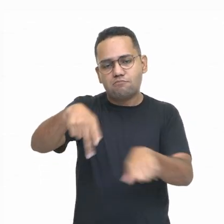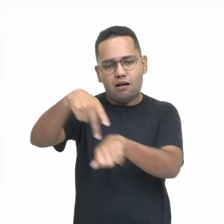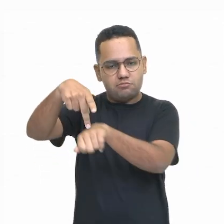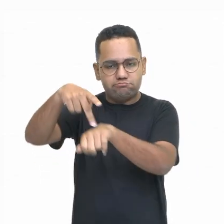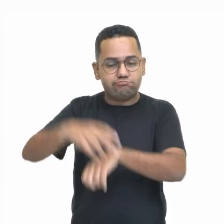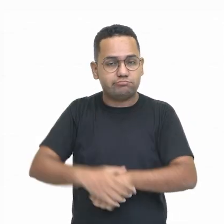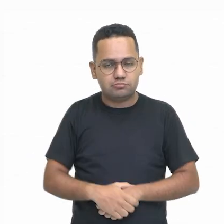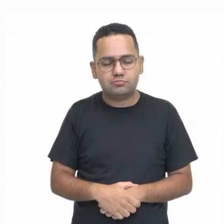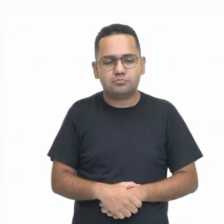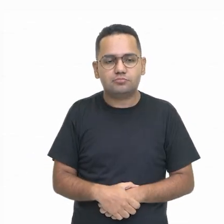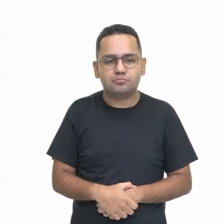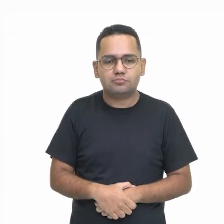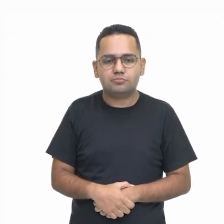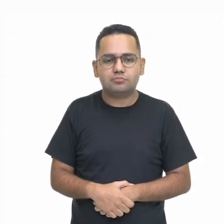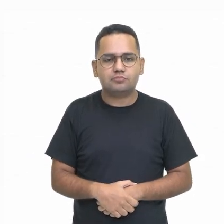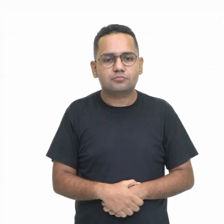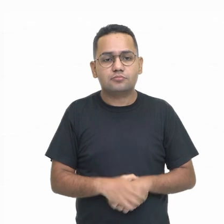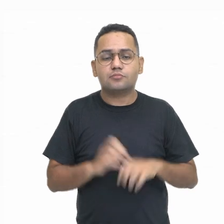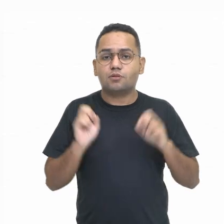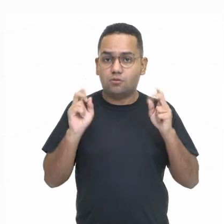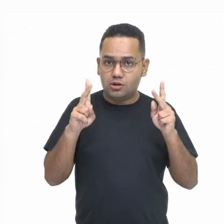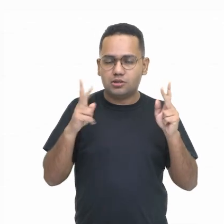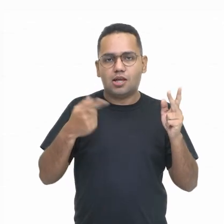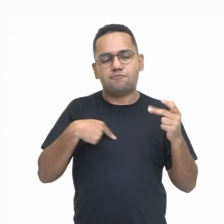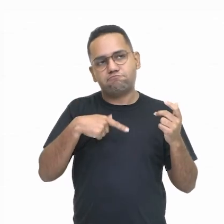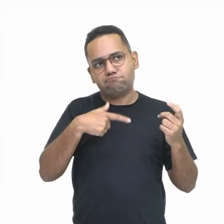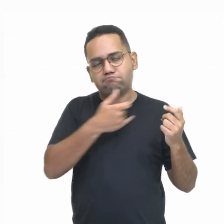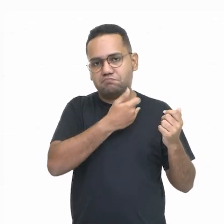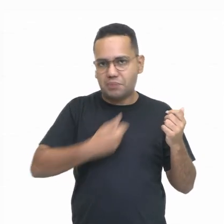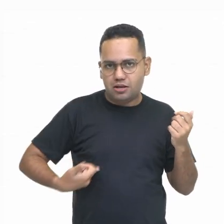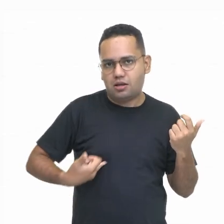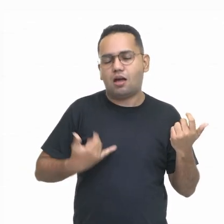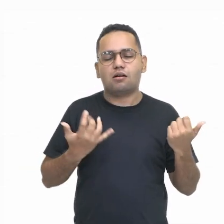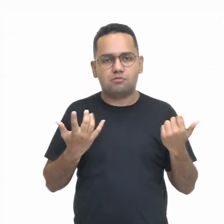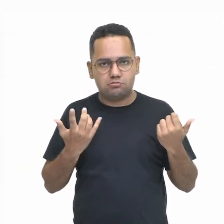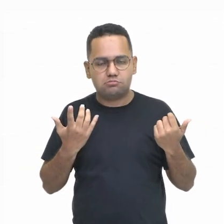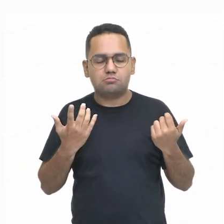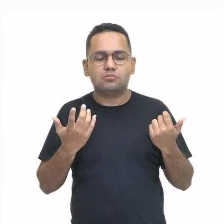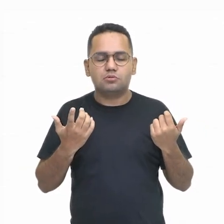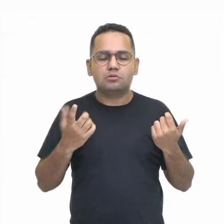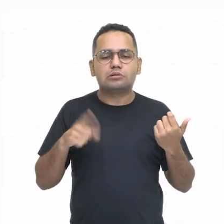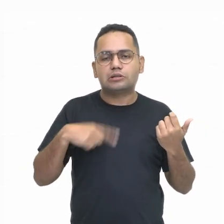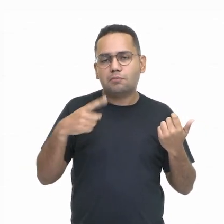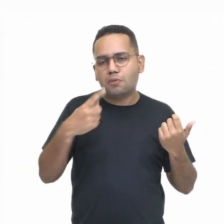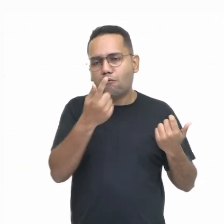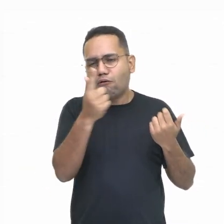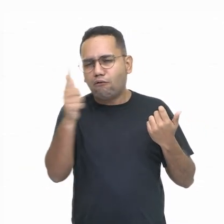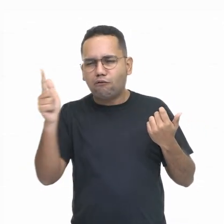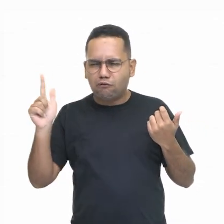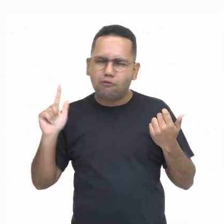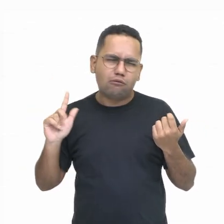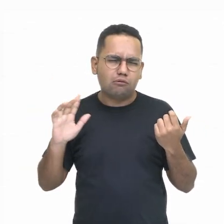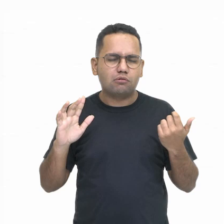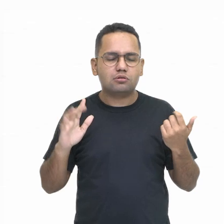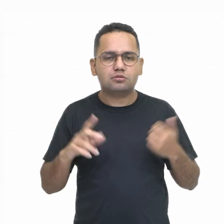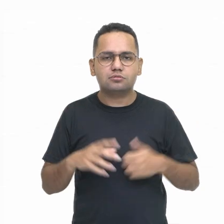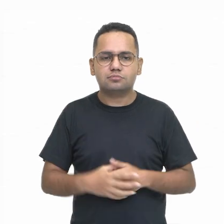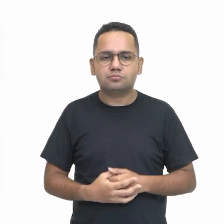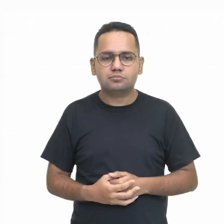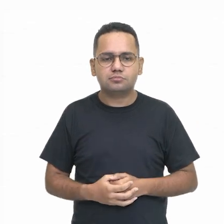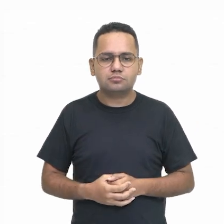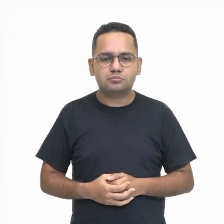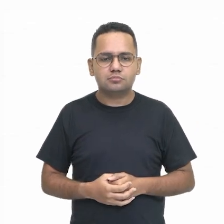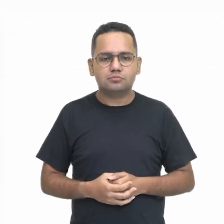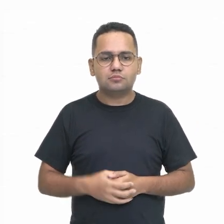pelo período imperial do Brasil, mesmo quando o Brasil, por exemplo, e outras repúblicas que se formaram dentro da América Latina